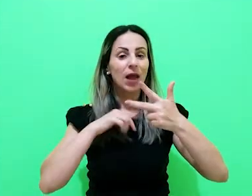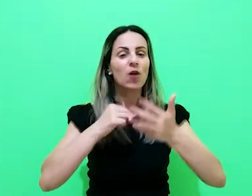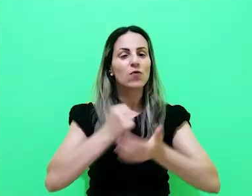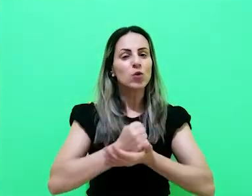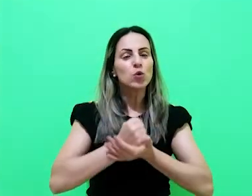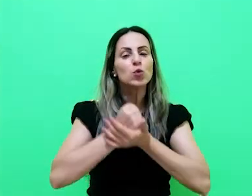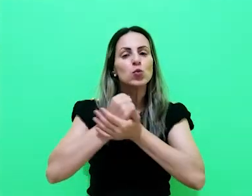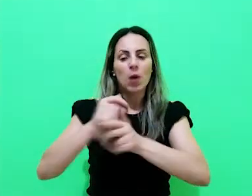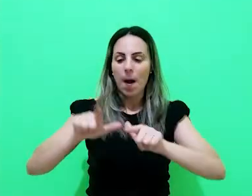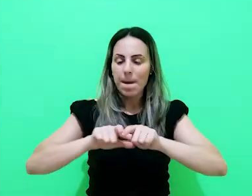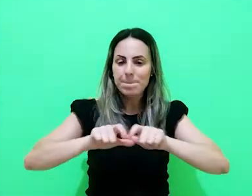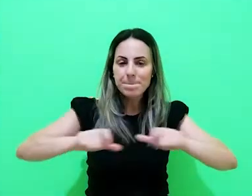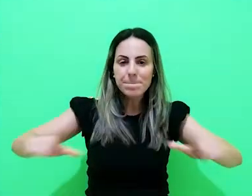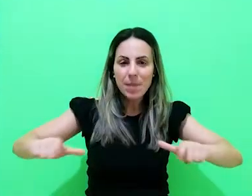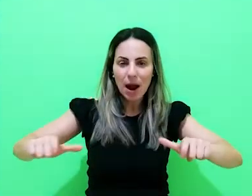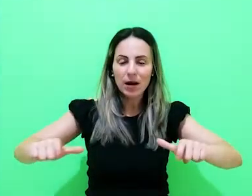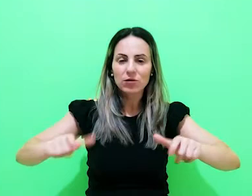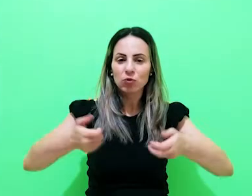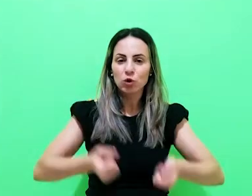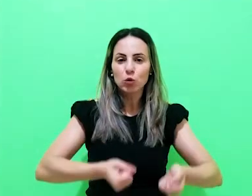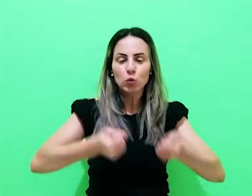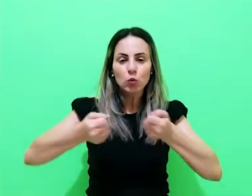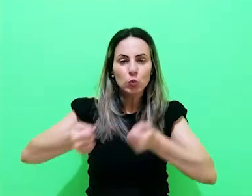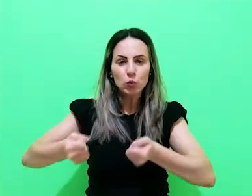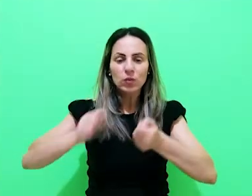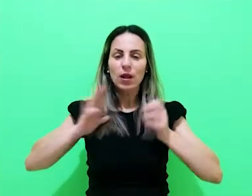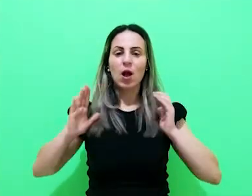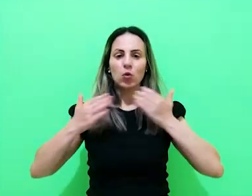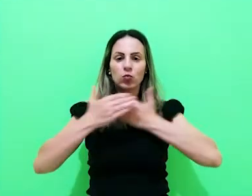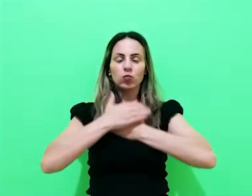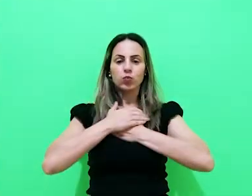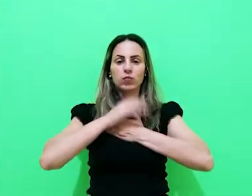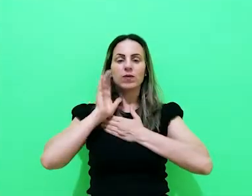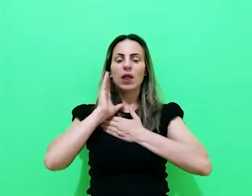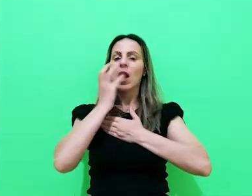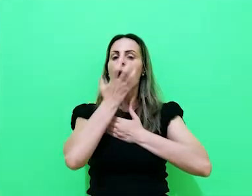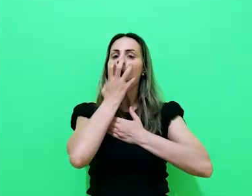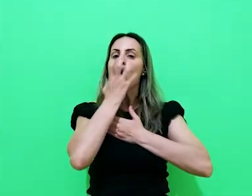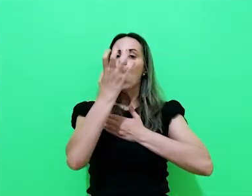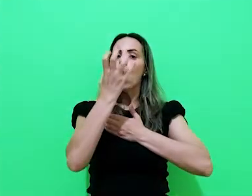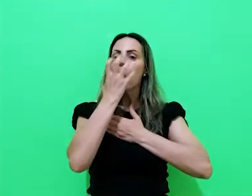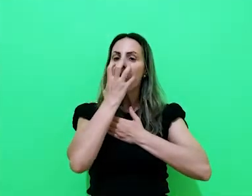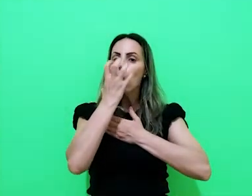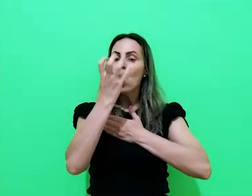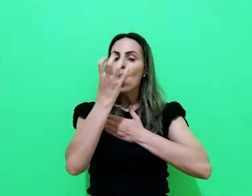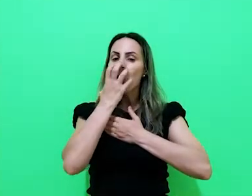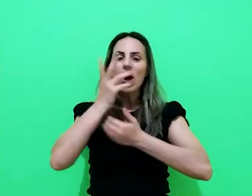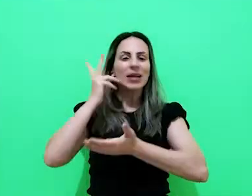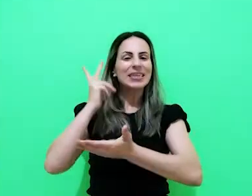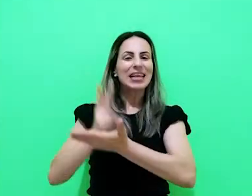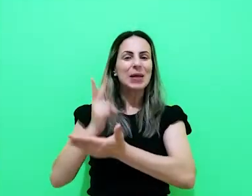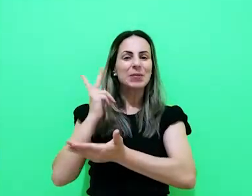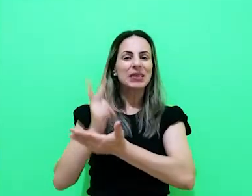transportar ela em prancha longa, utilizando o colar cervical e máscara de oxigênio sempre.